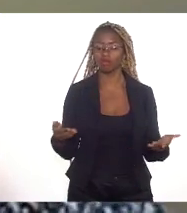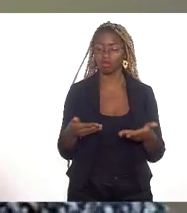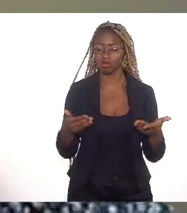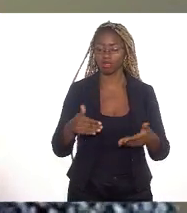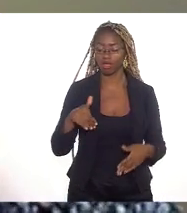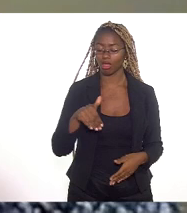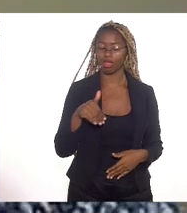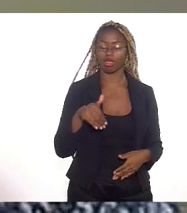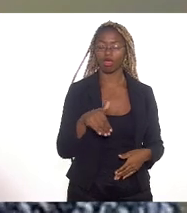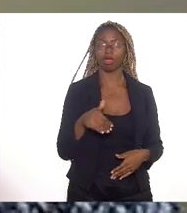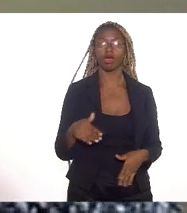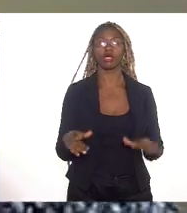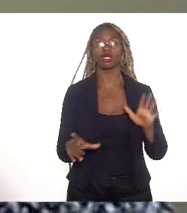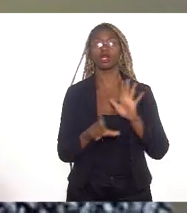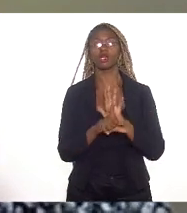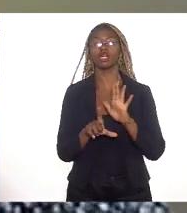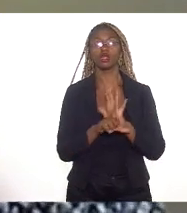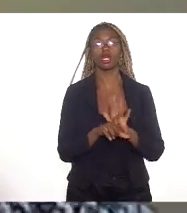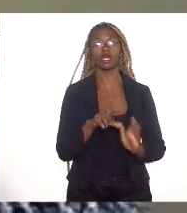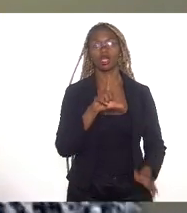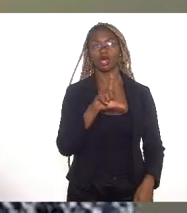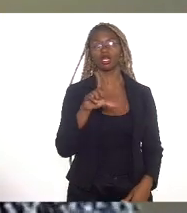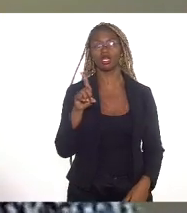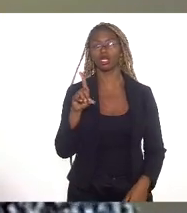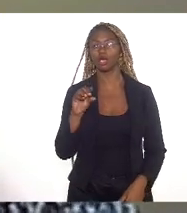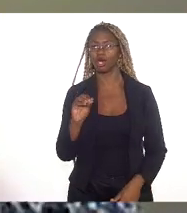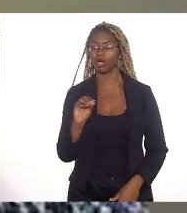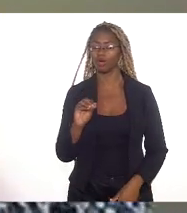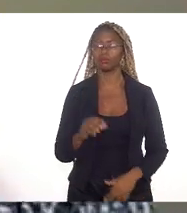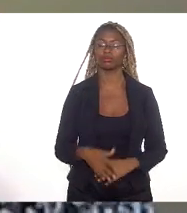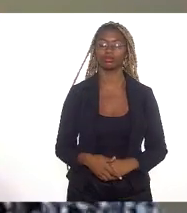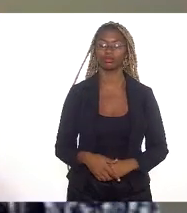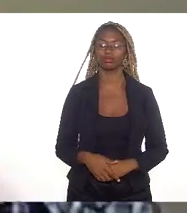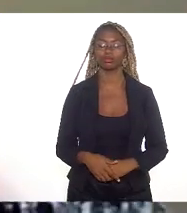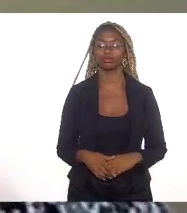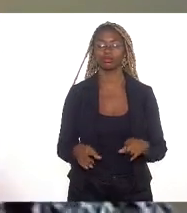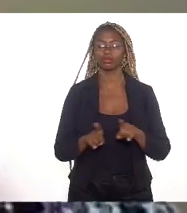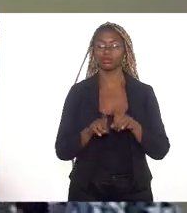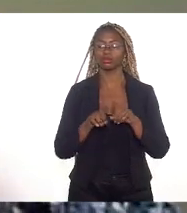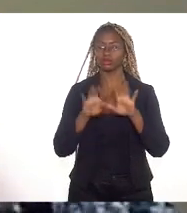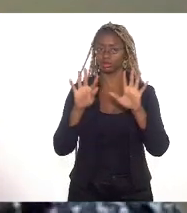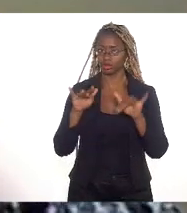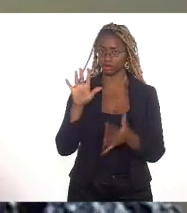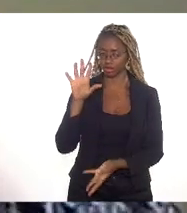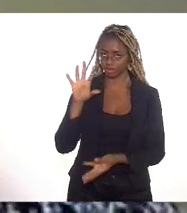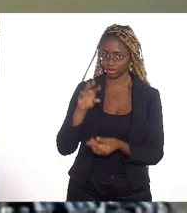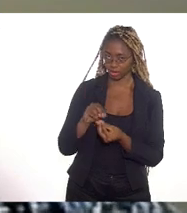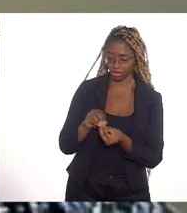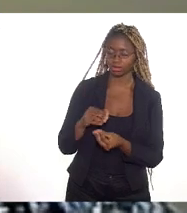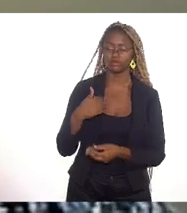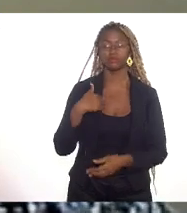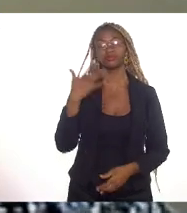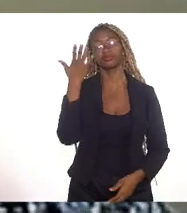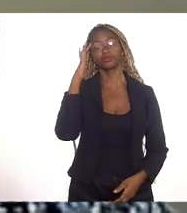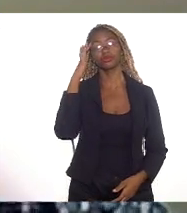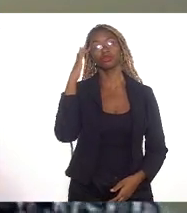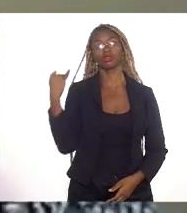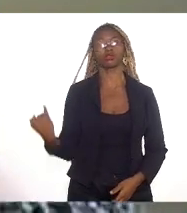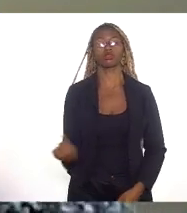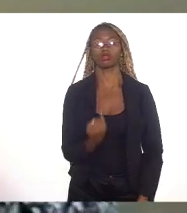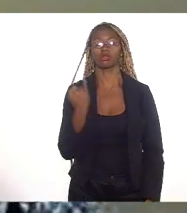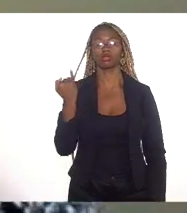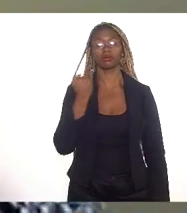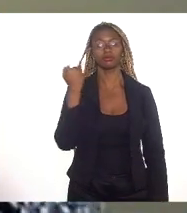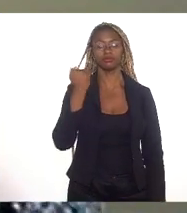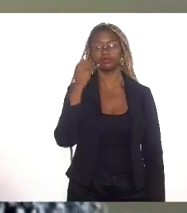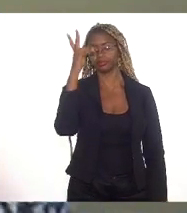da atual lei de diretrizes orçamentárias. E, finalmente, né, eu acho que é importante a